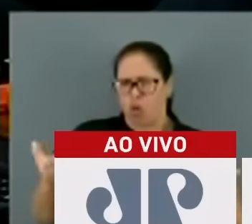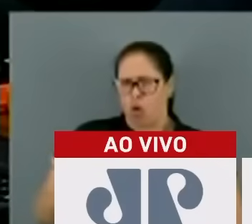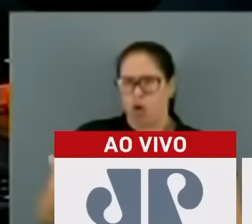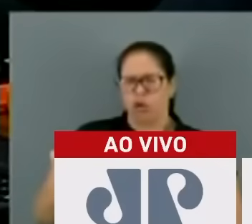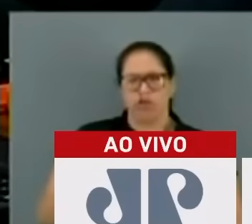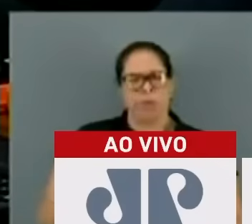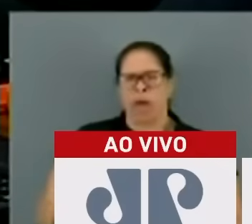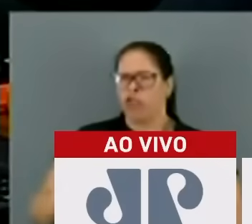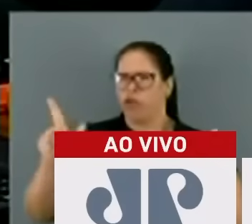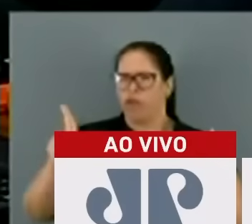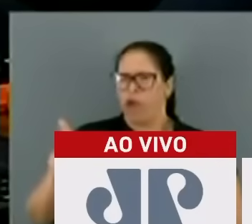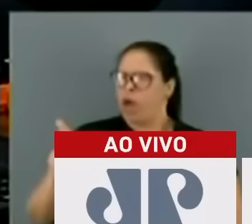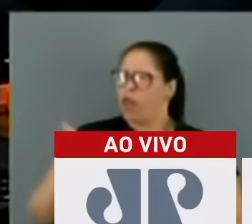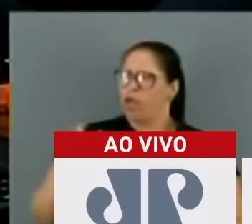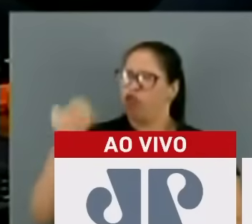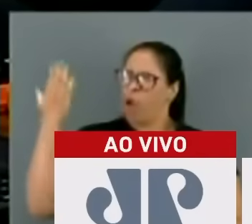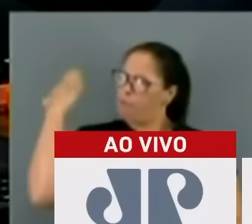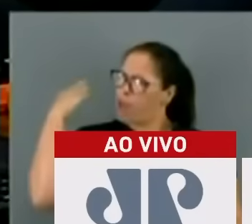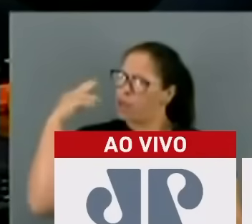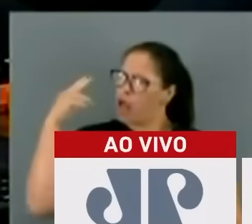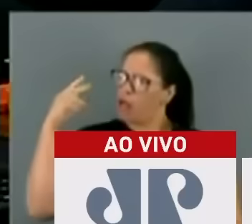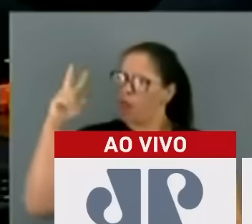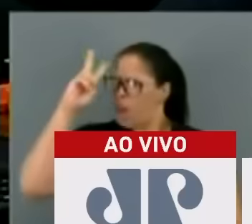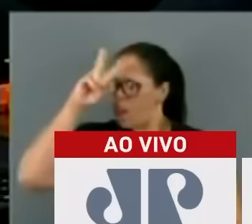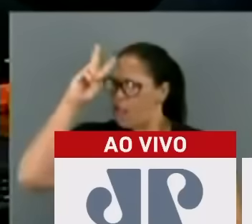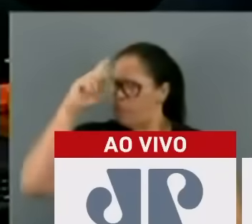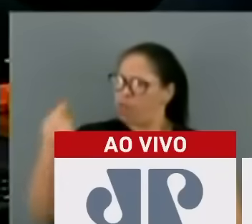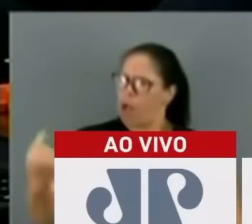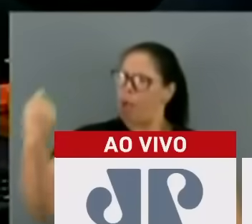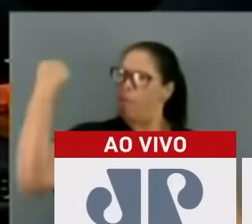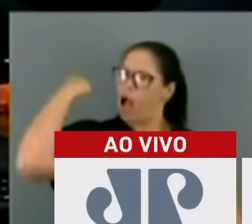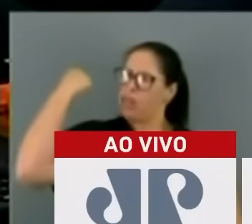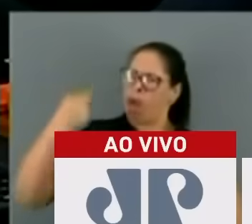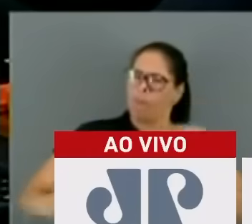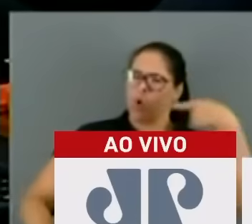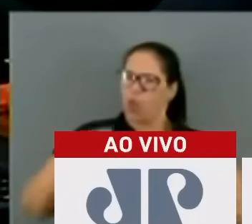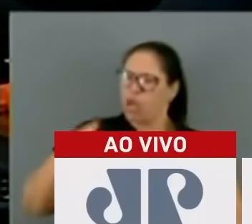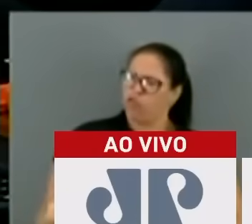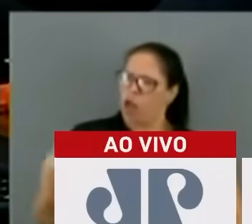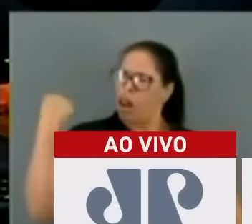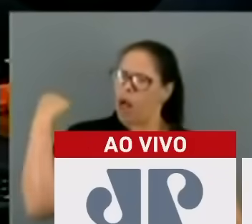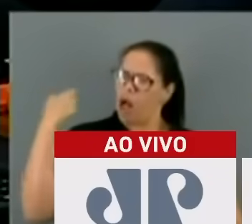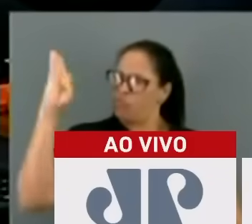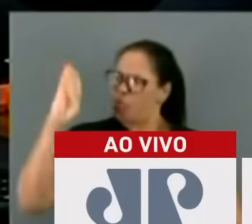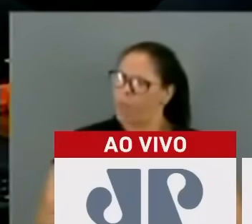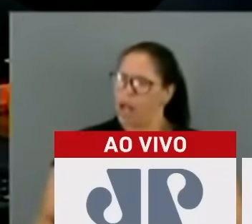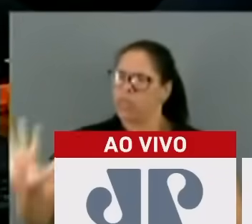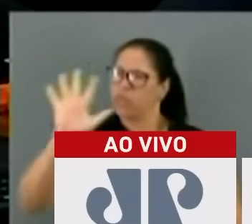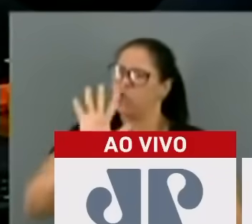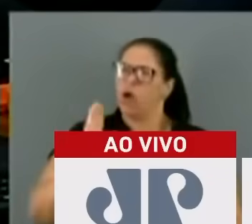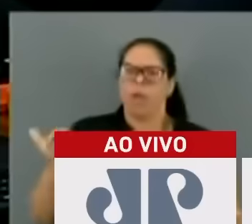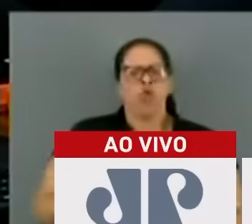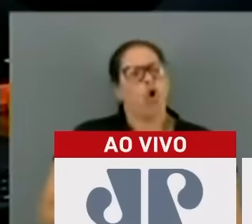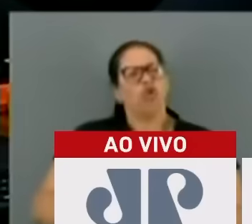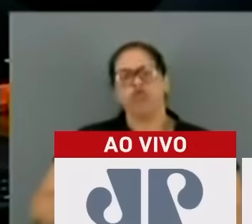muito diferente do filme que nós vemos do senhor, em especial na política brasileira. Então fica assim